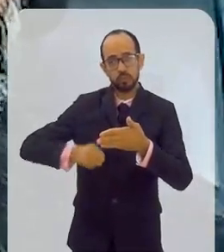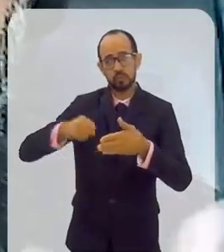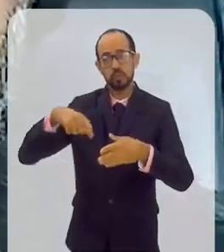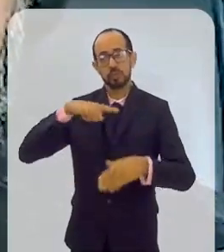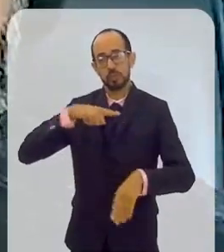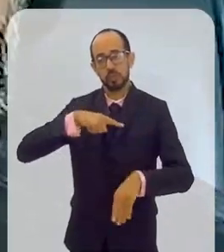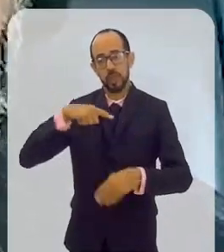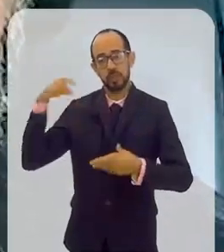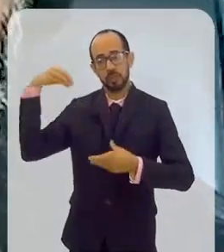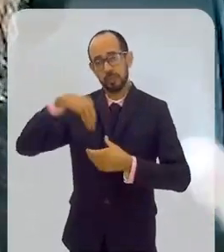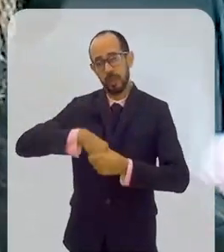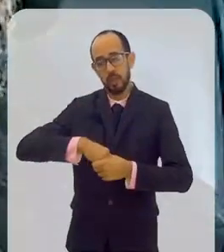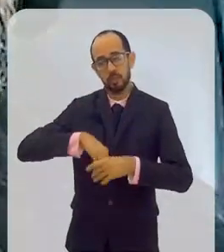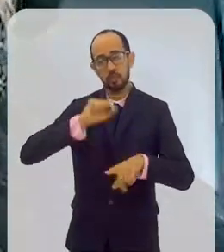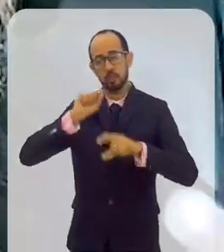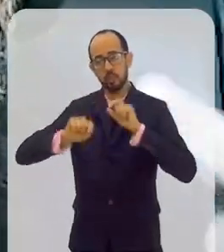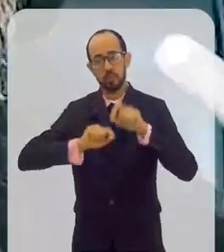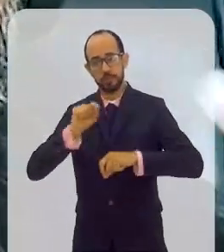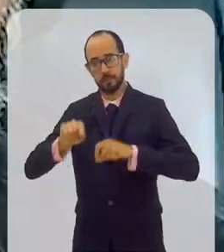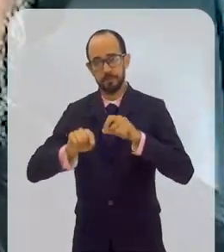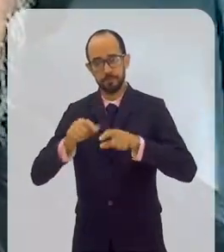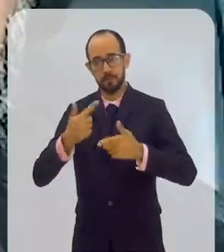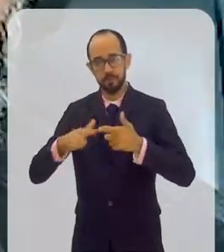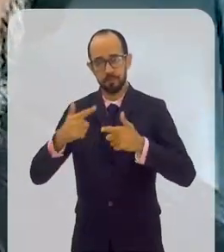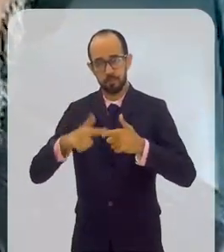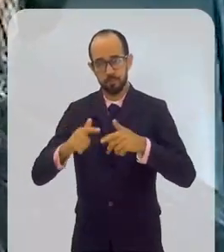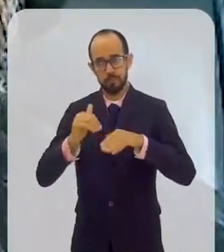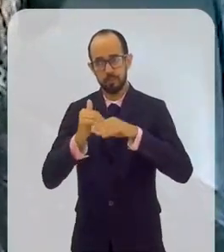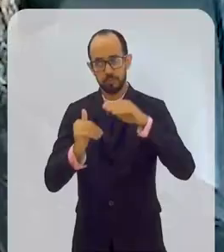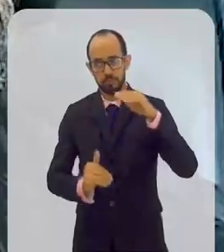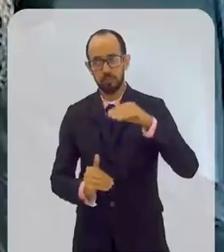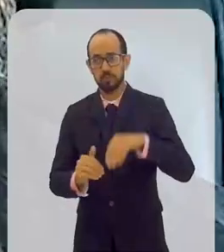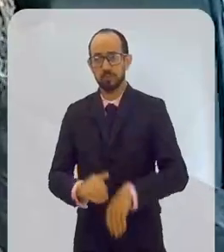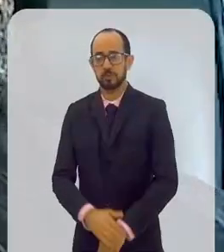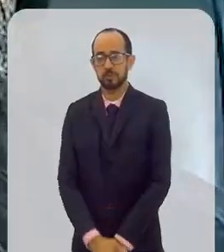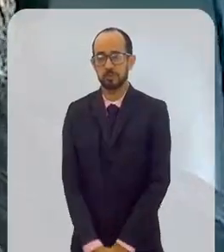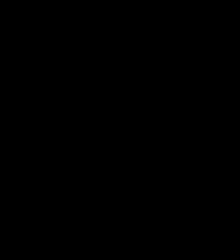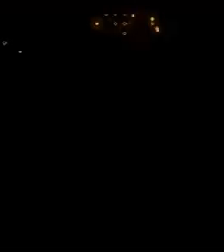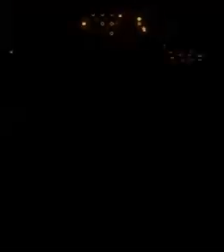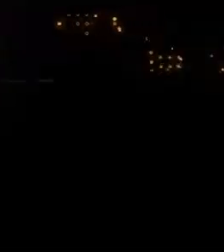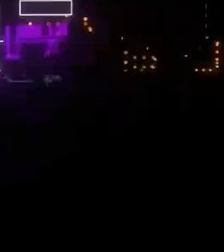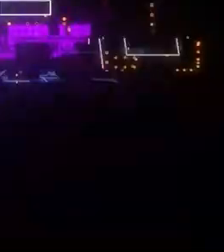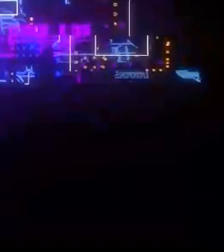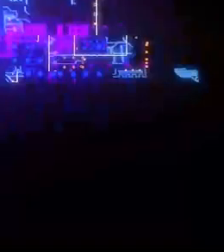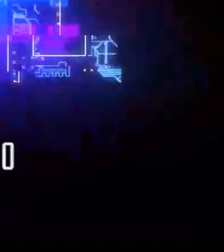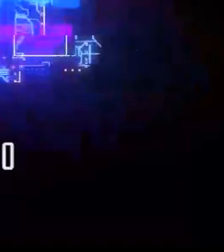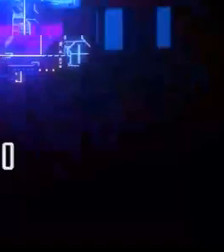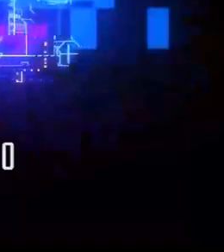gente ter dentro desse processo a eliminação das desigualdades dentro do nosso estado.